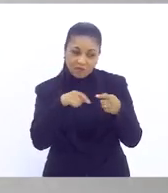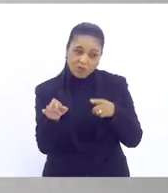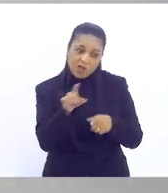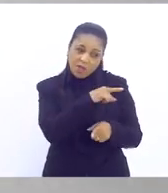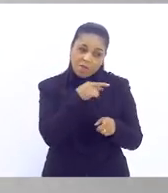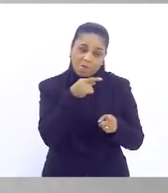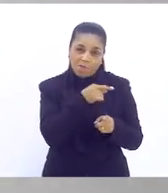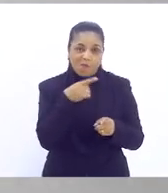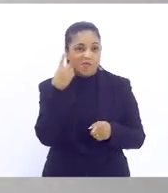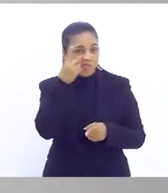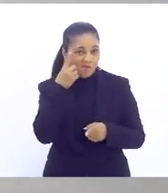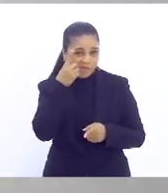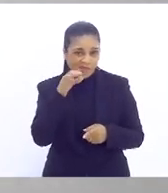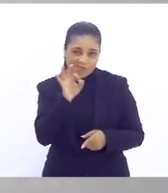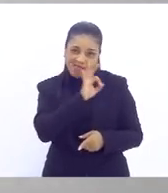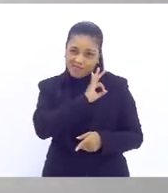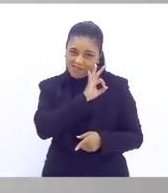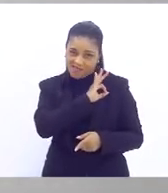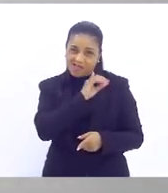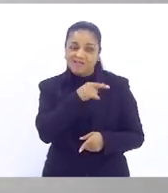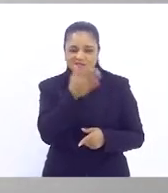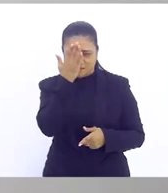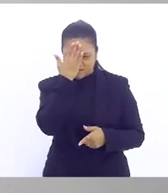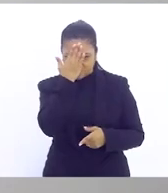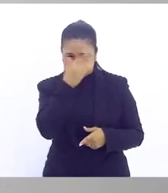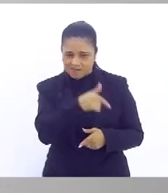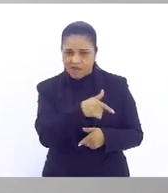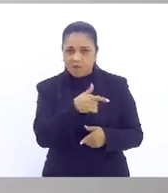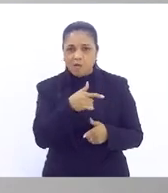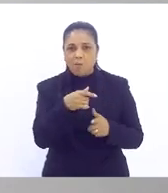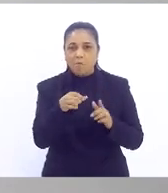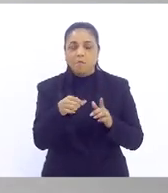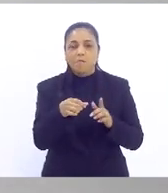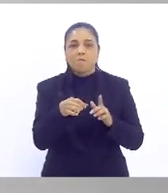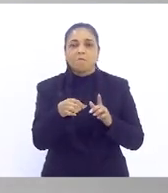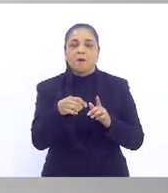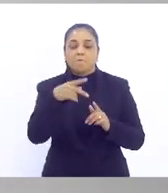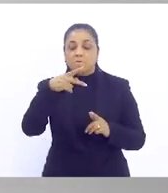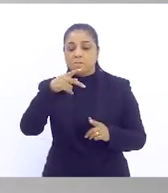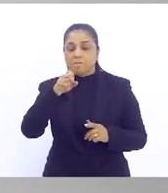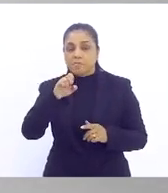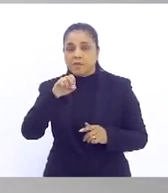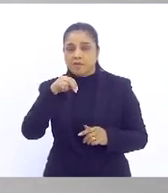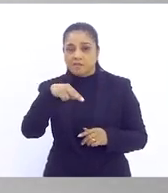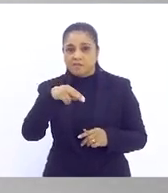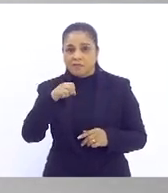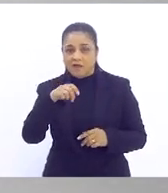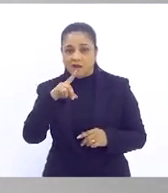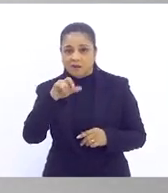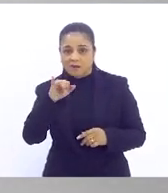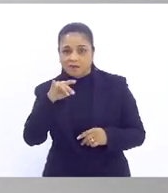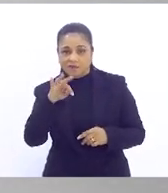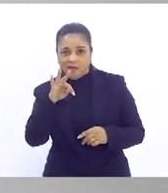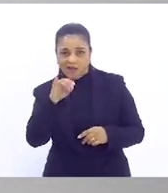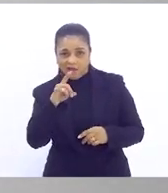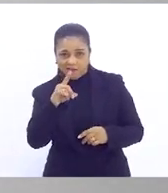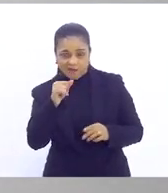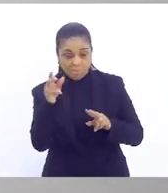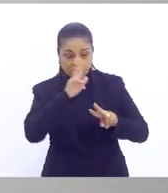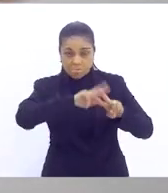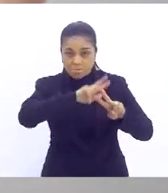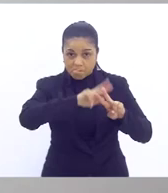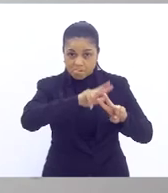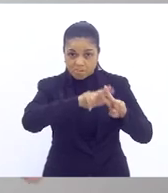mas é é uma penalidade administrativa que tem previsão legal para o Brasil inteiro